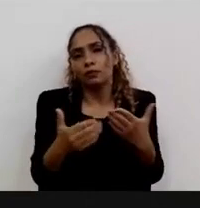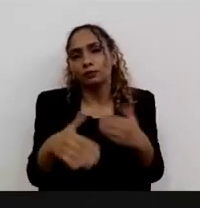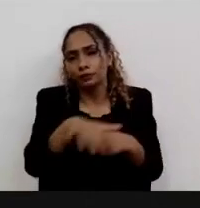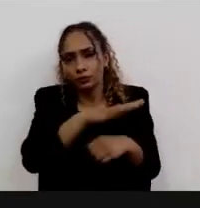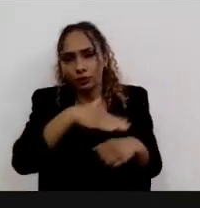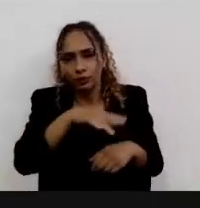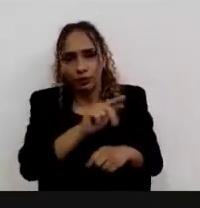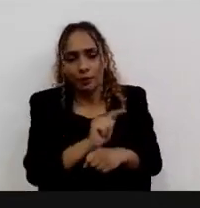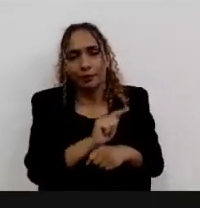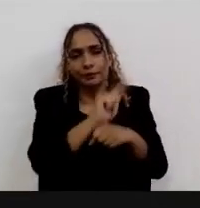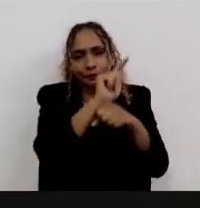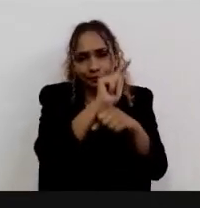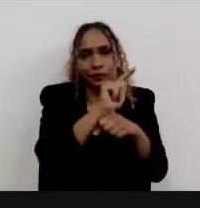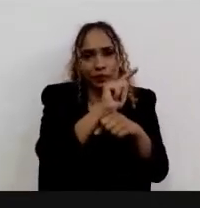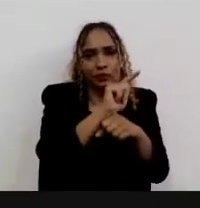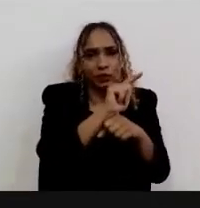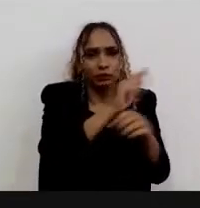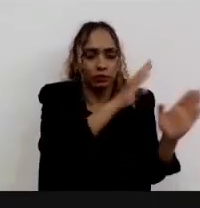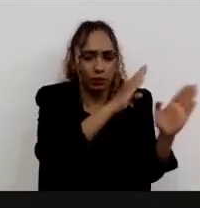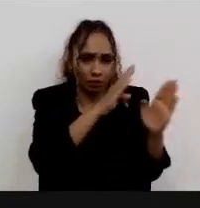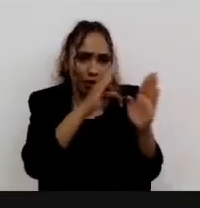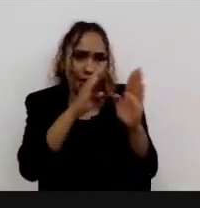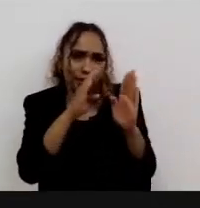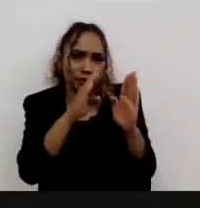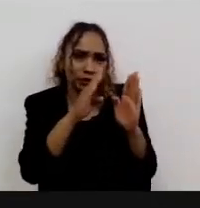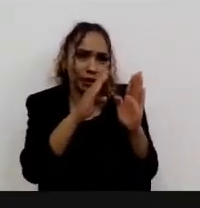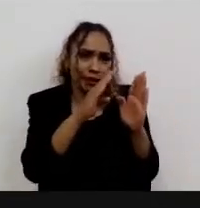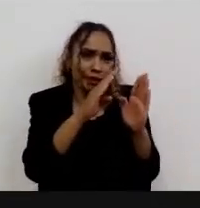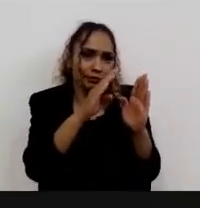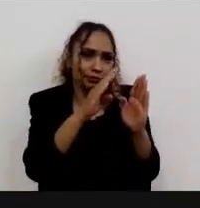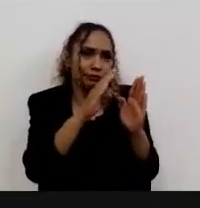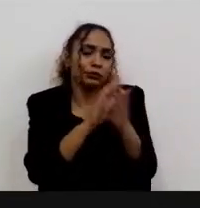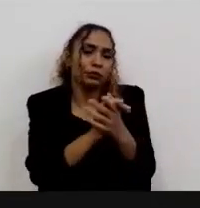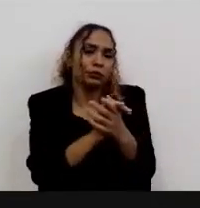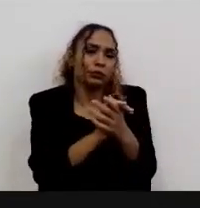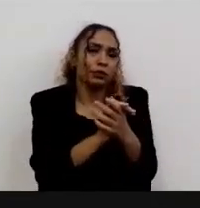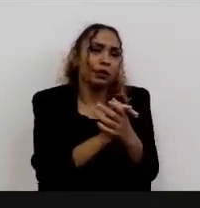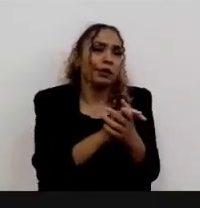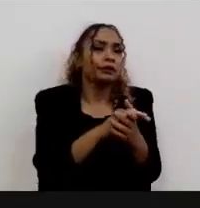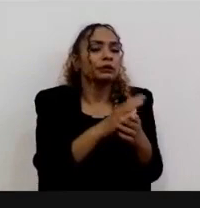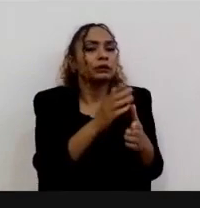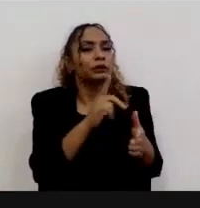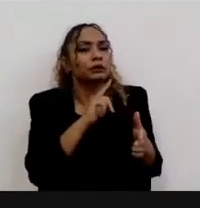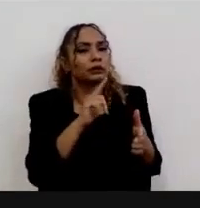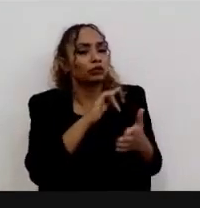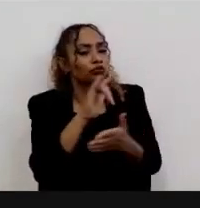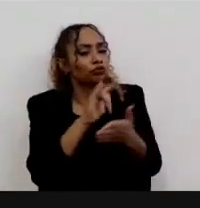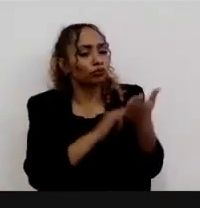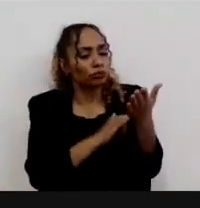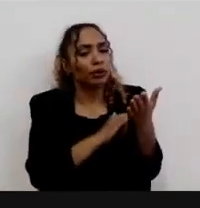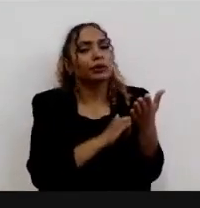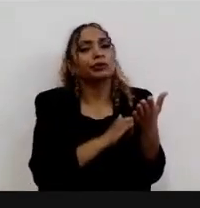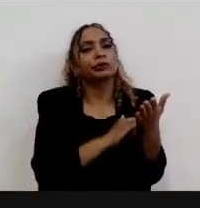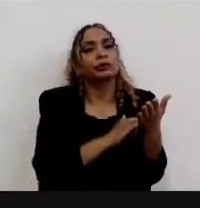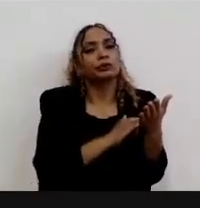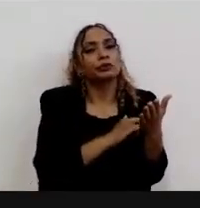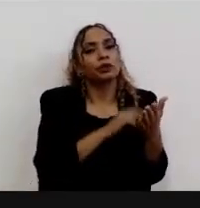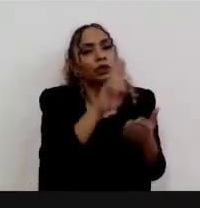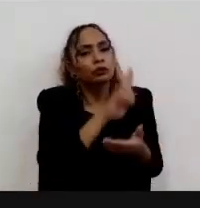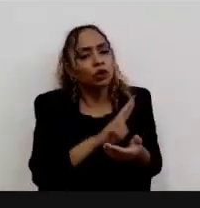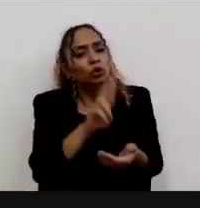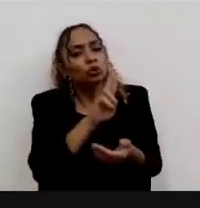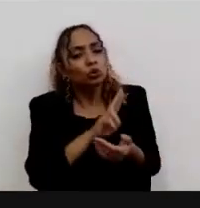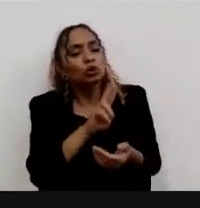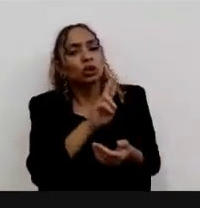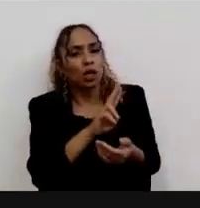de gestão de arquivos e bibliotecas. Esses sistemas eles guardam documentos que podem